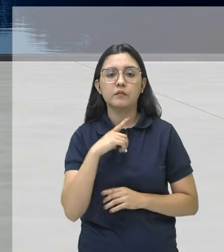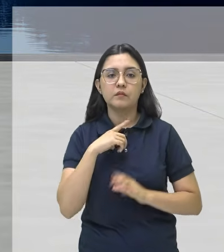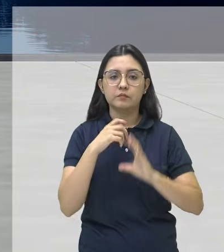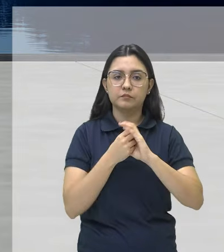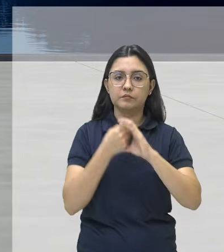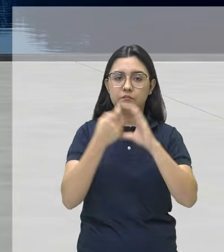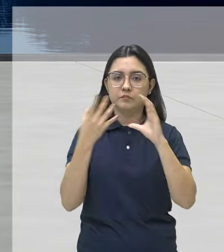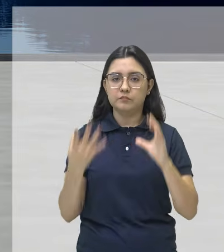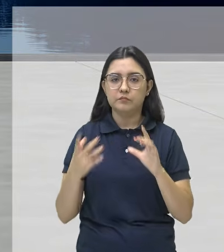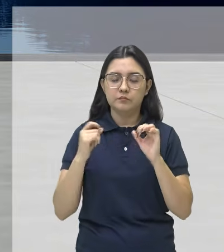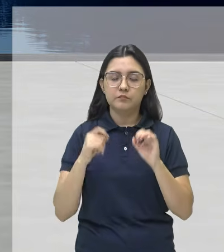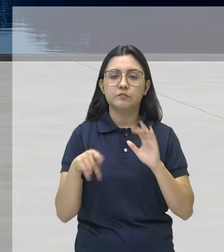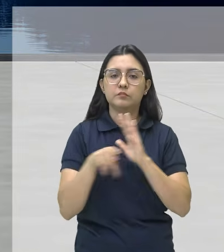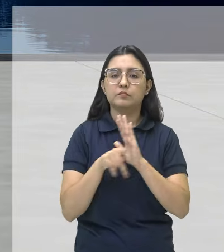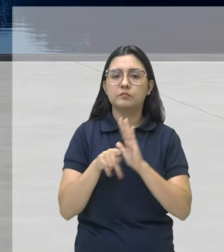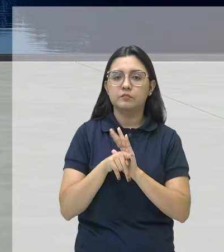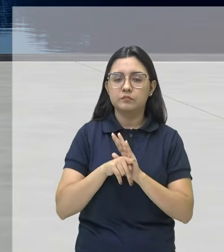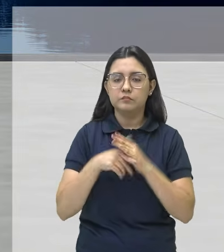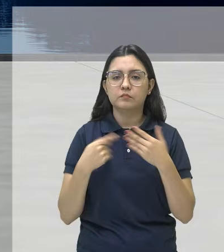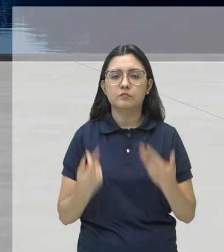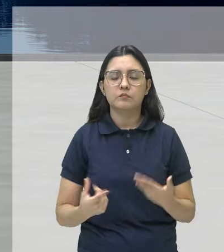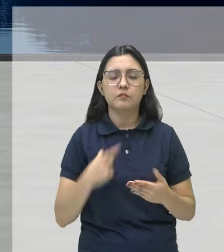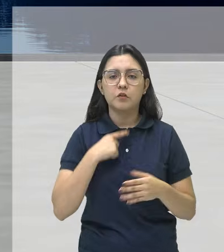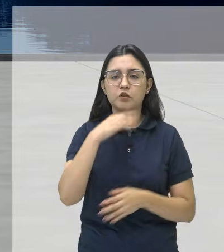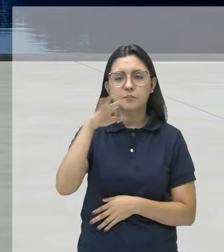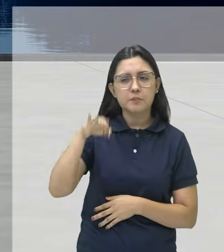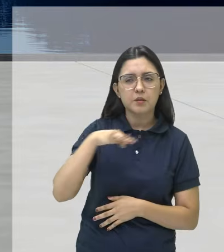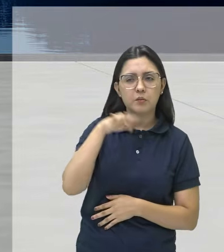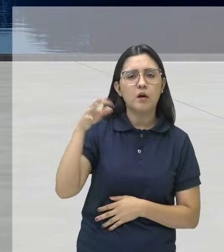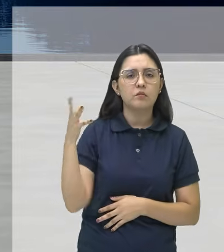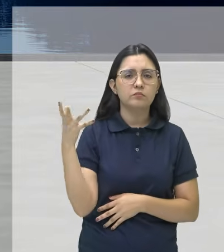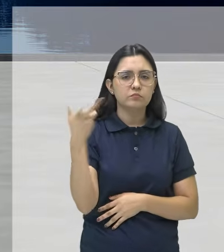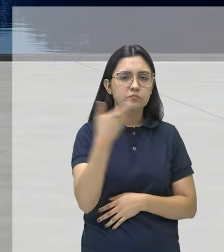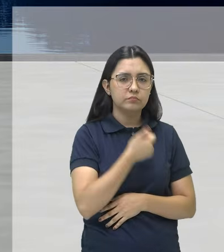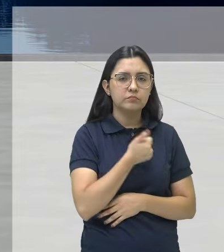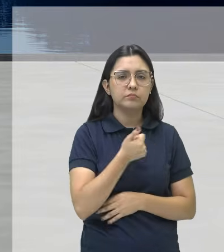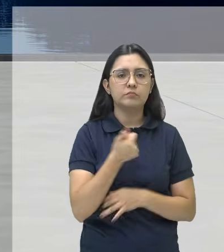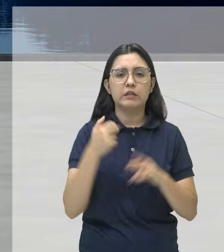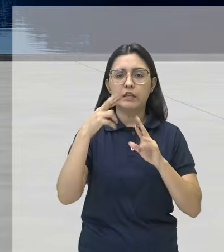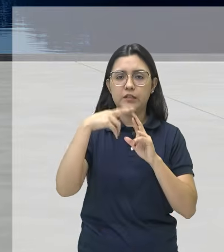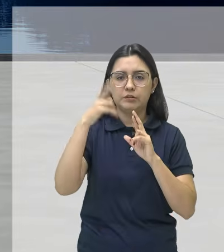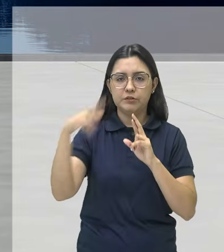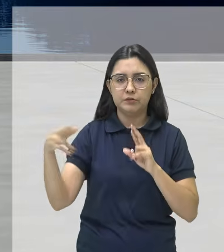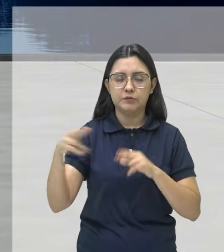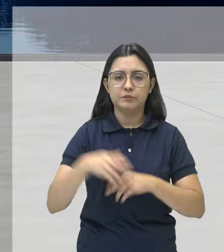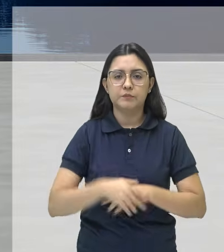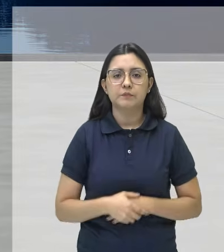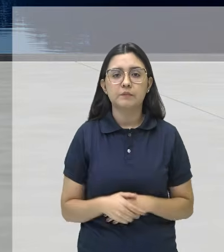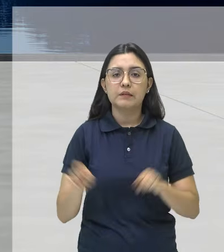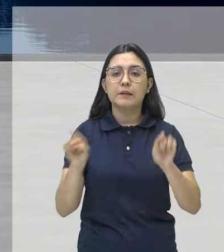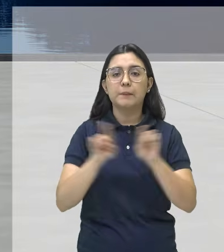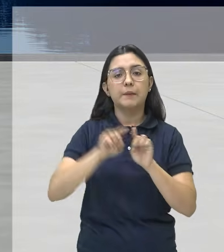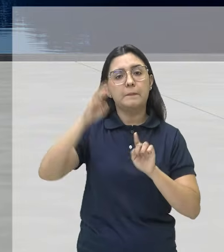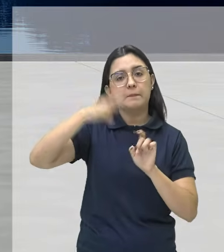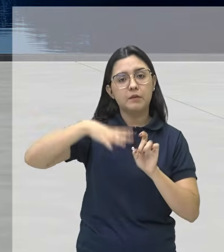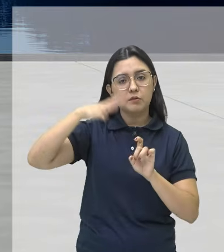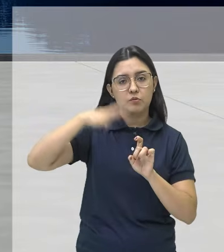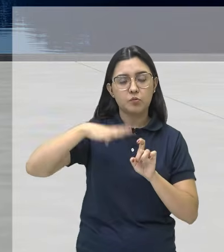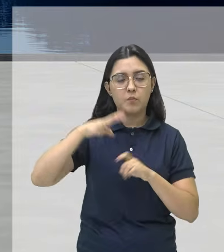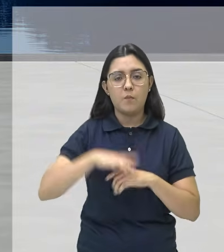aspecto metafísico, espiritual, né, religioso, mítico,